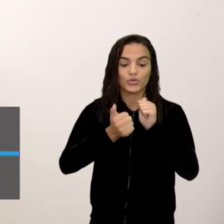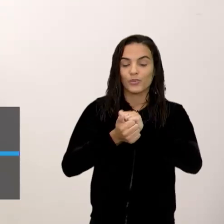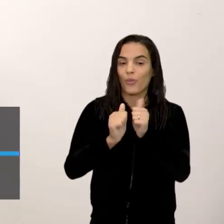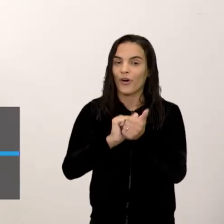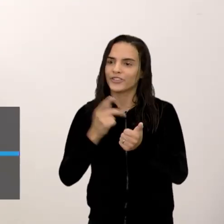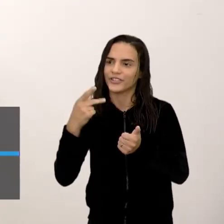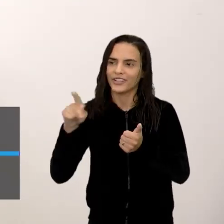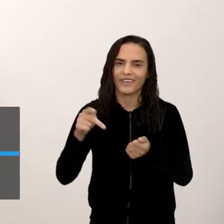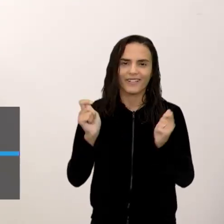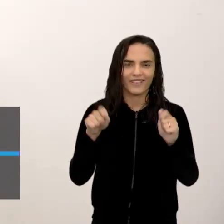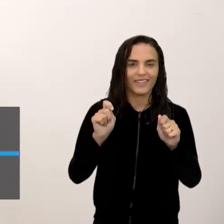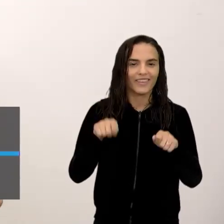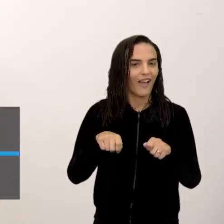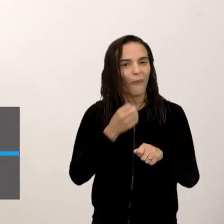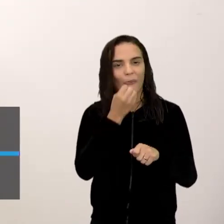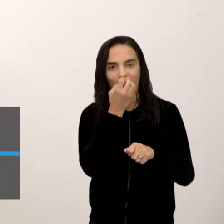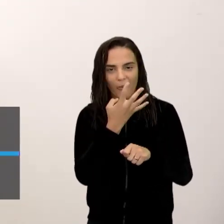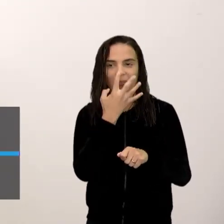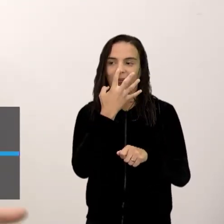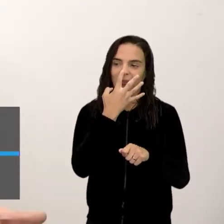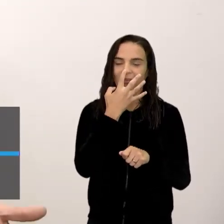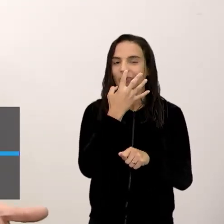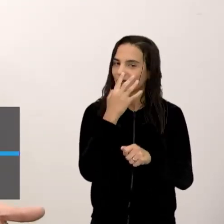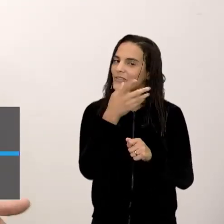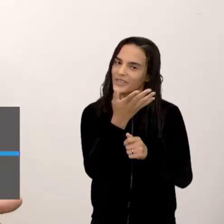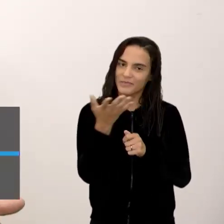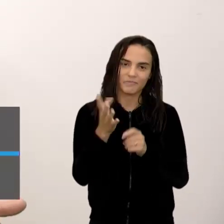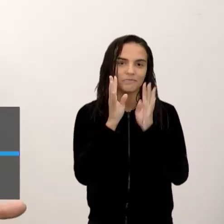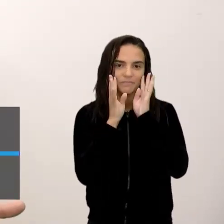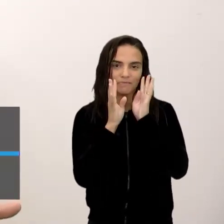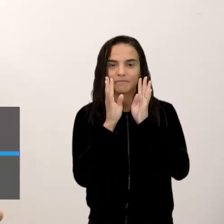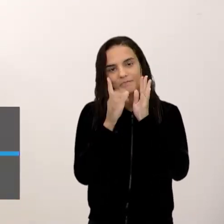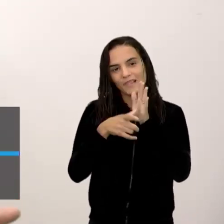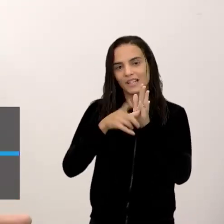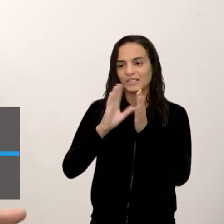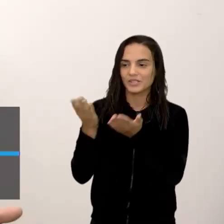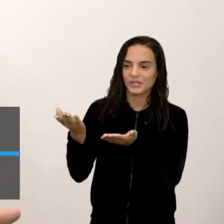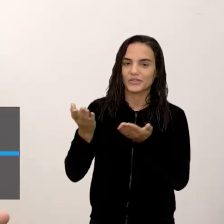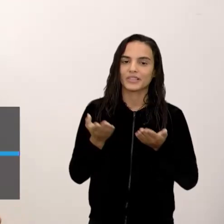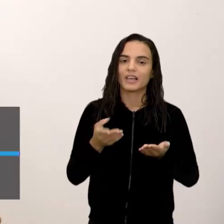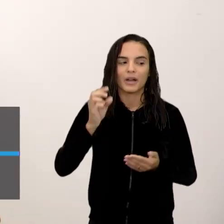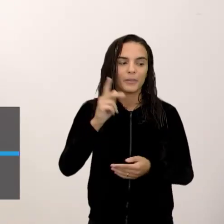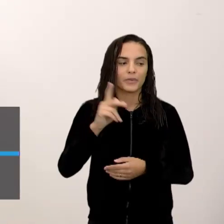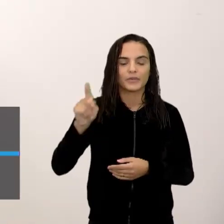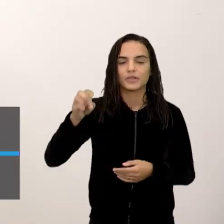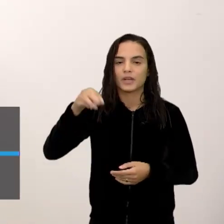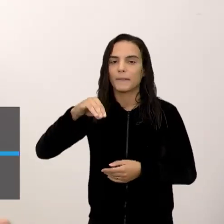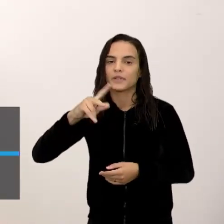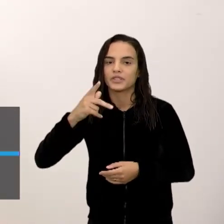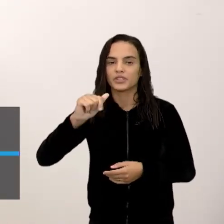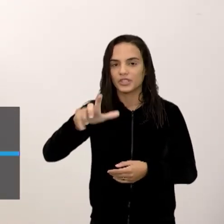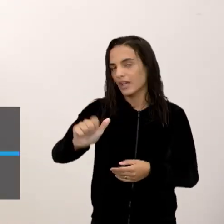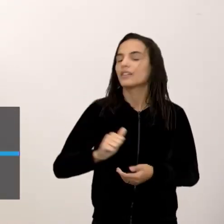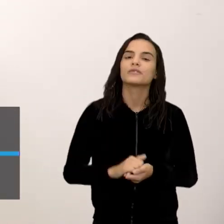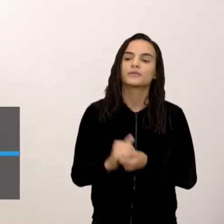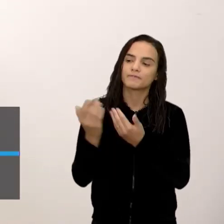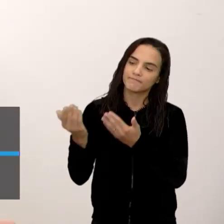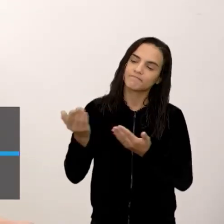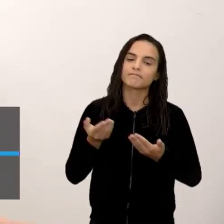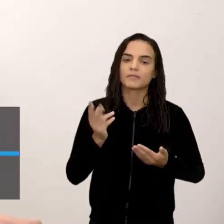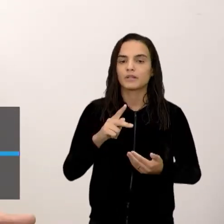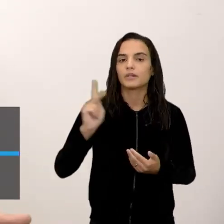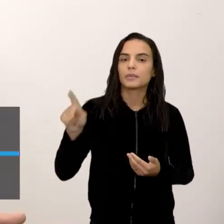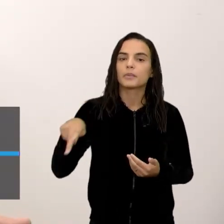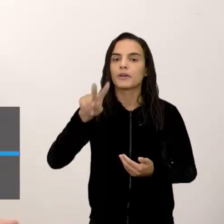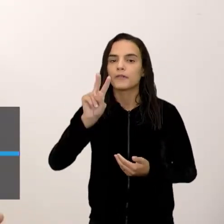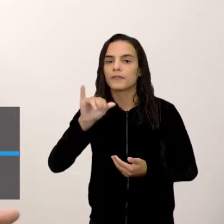de uma forma tão exemplar. Então fiquem atentos. Antes da gente chamar a professora Michele e o Cauê, nosso convidado especial, vou passar a palavra para a